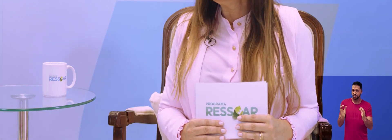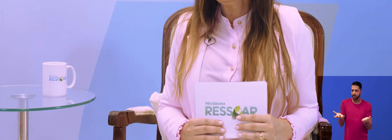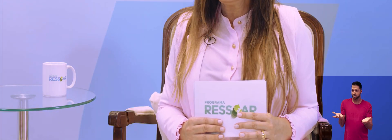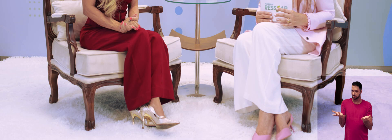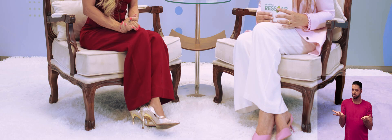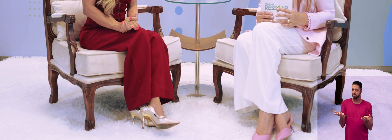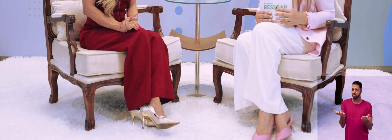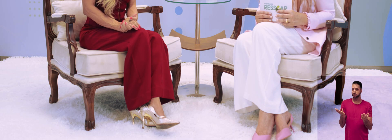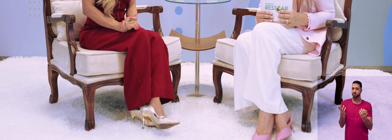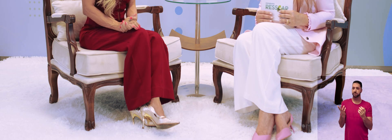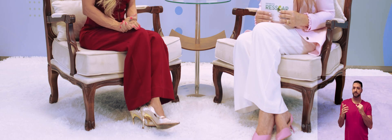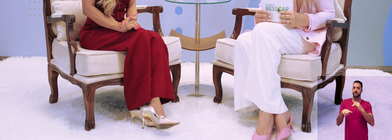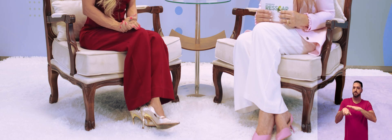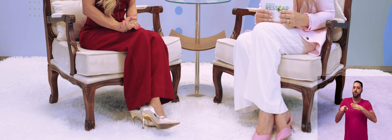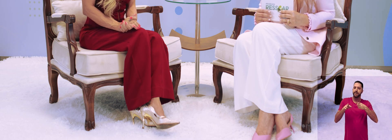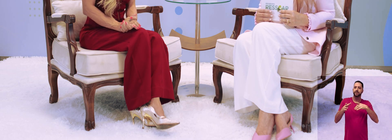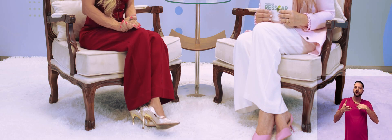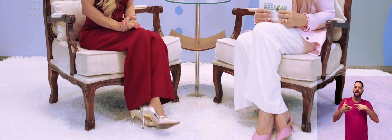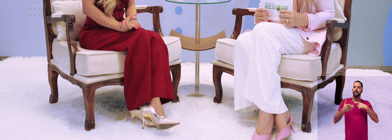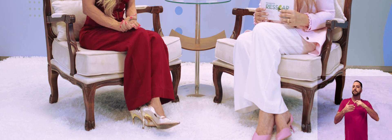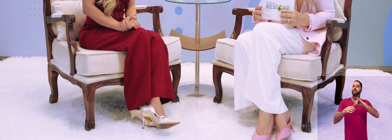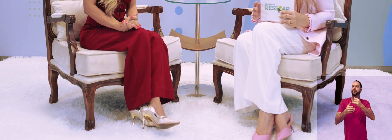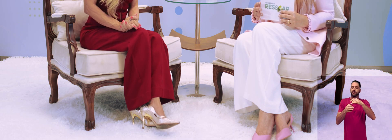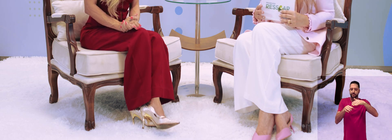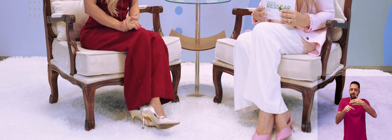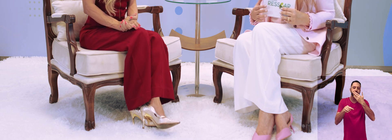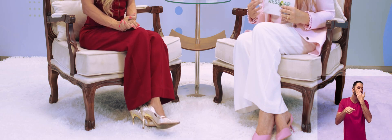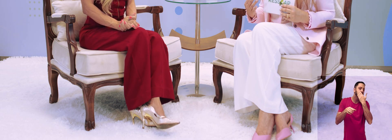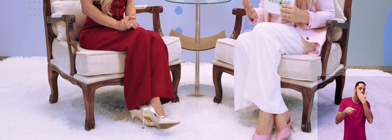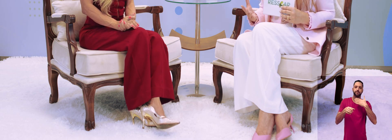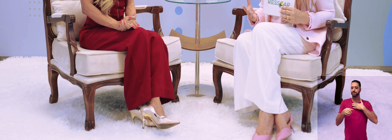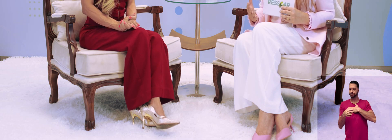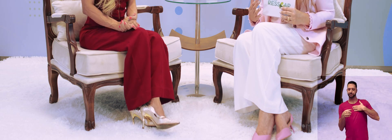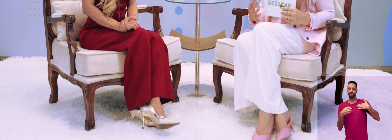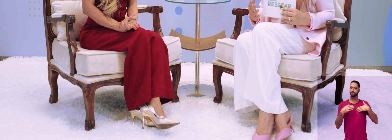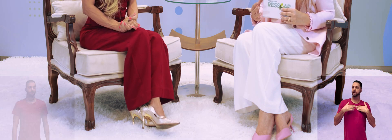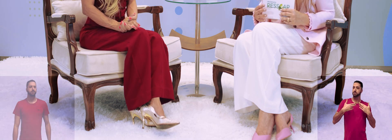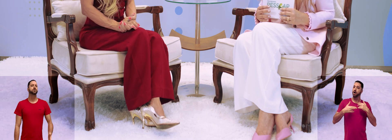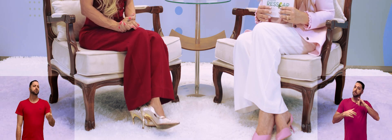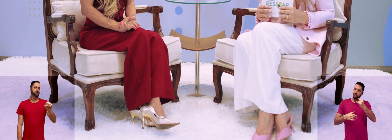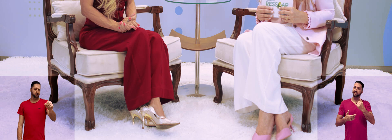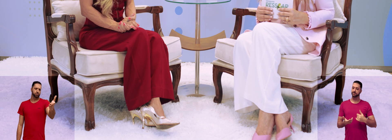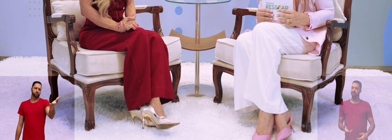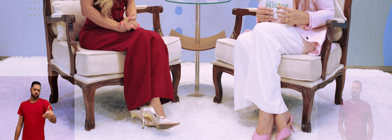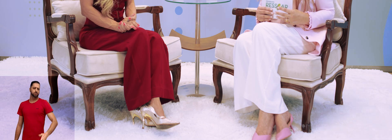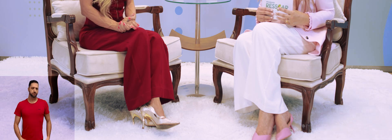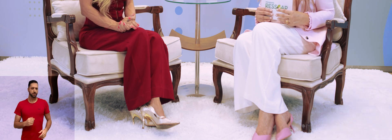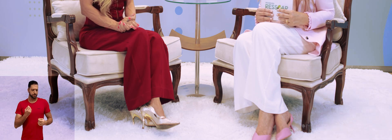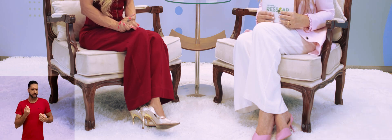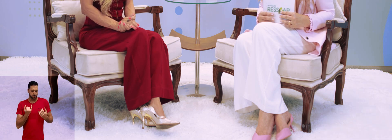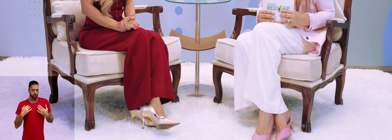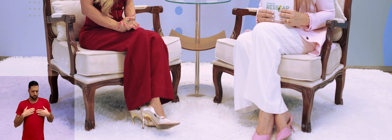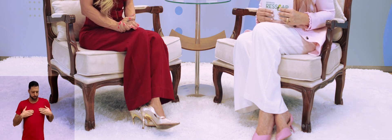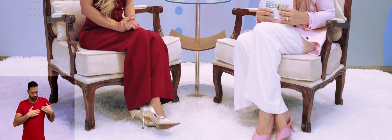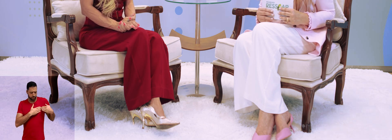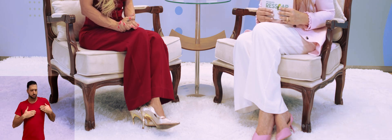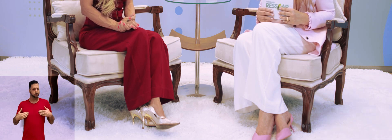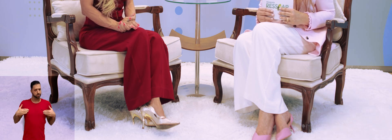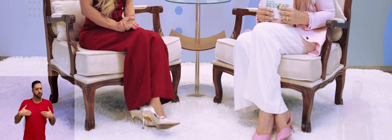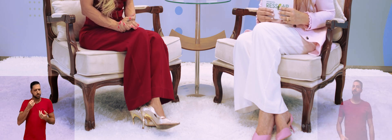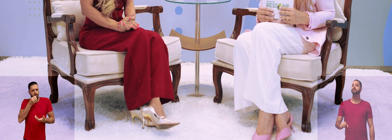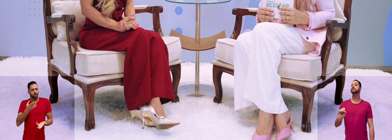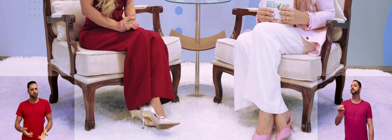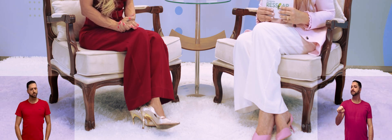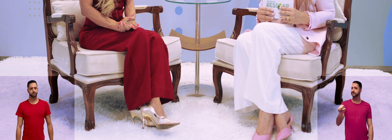nada. É, no momento até que ela está se cuidando, usando um creme, já aproveita, né, sim, doutora? Hidratando as mamas, é